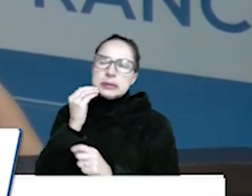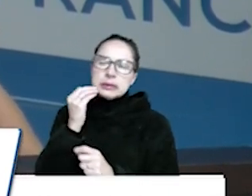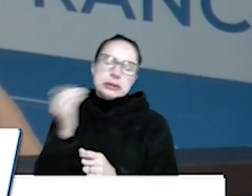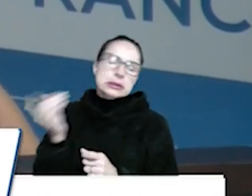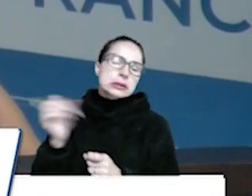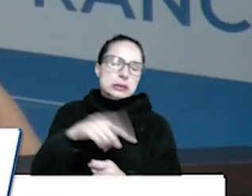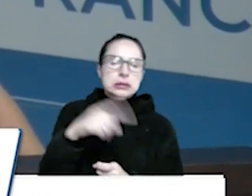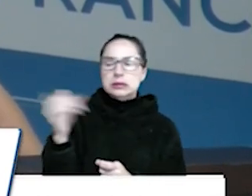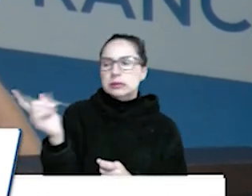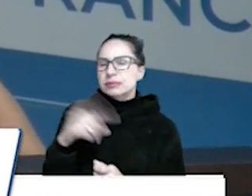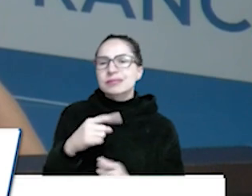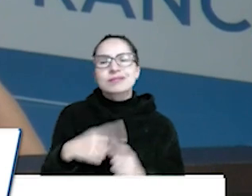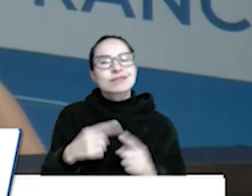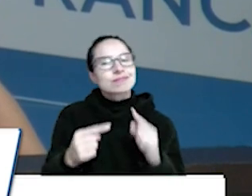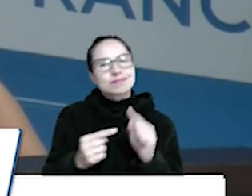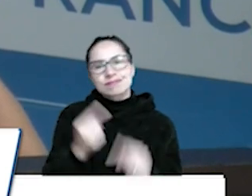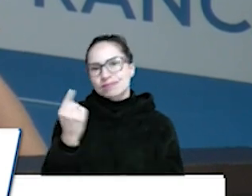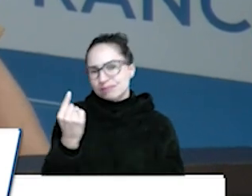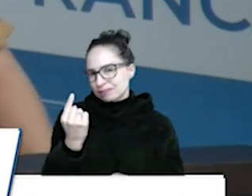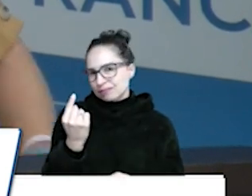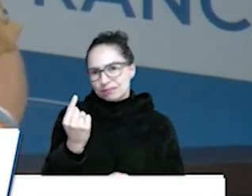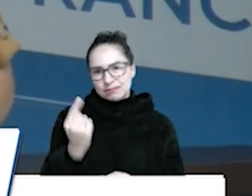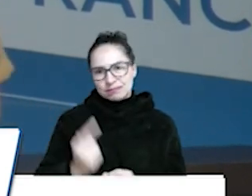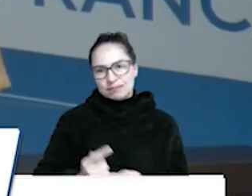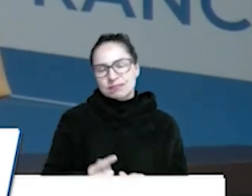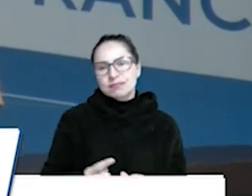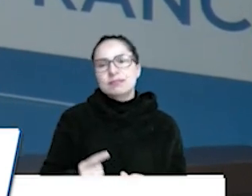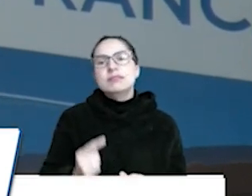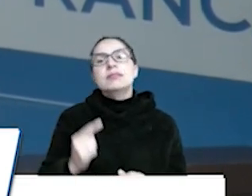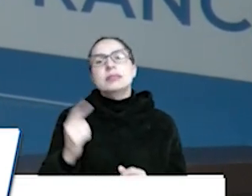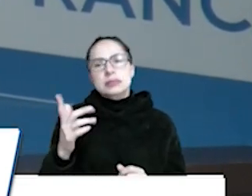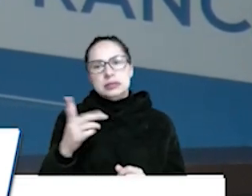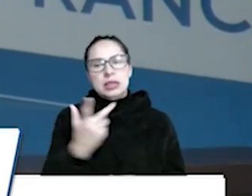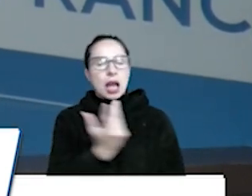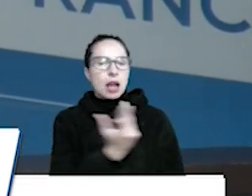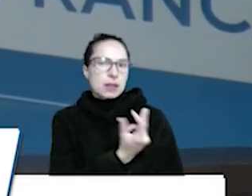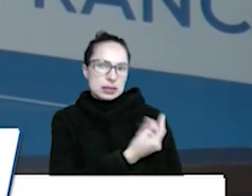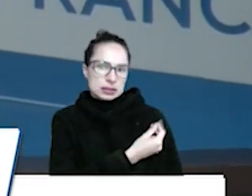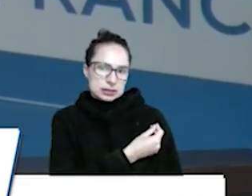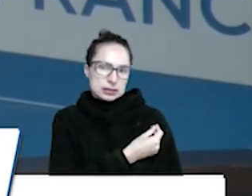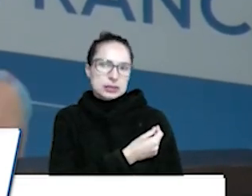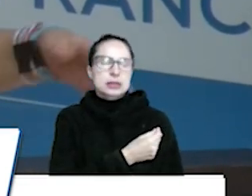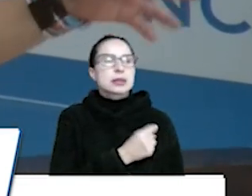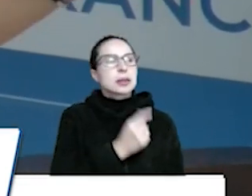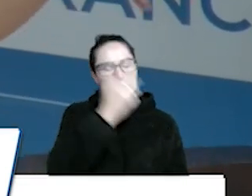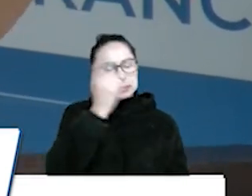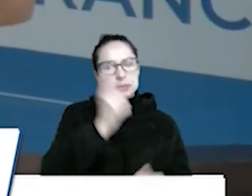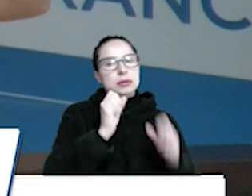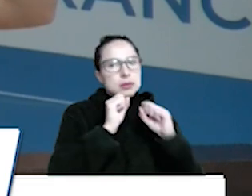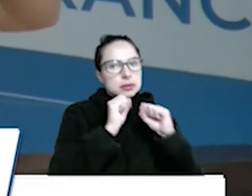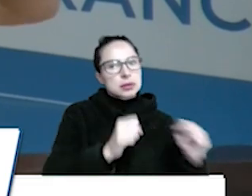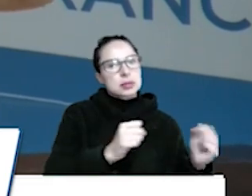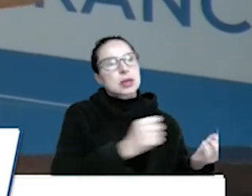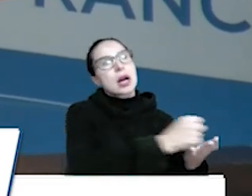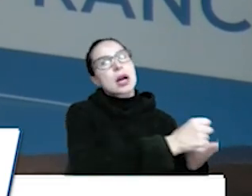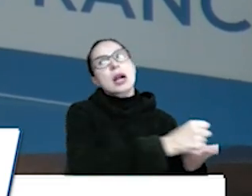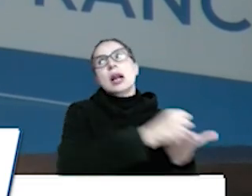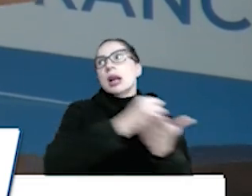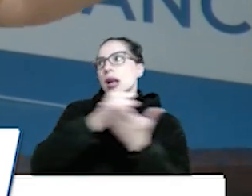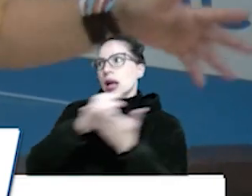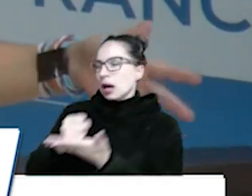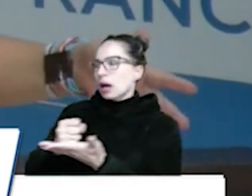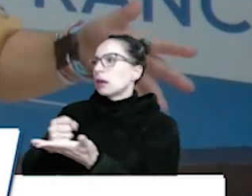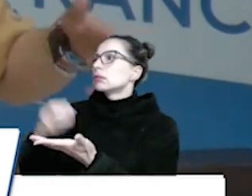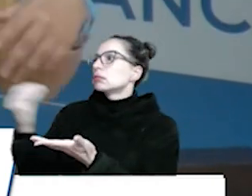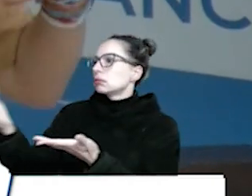é inadequado. E aí, as vacinas, sai uma pessoa lá da Secretaria de Saúde espalhando, deixando